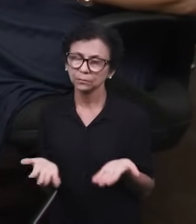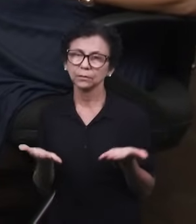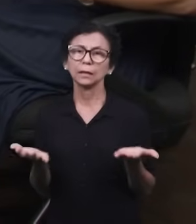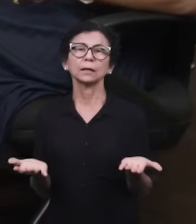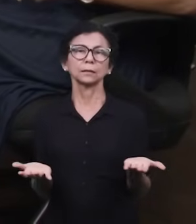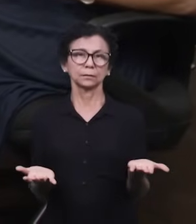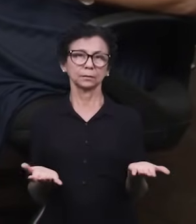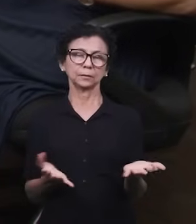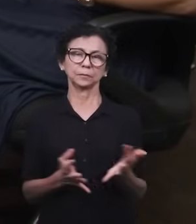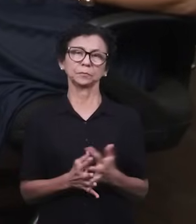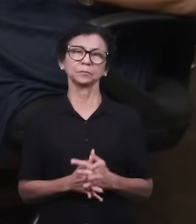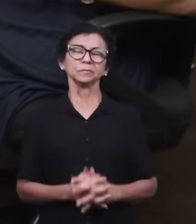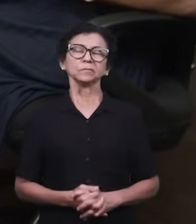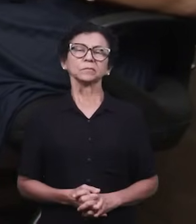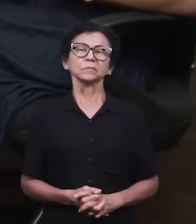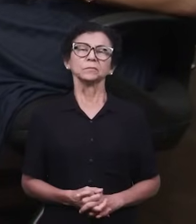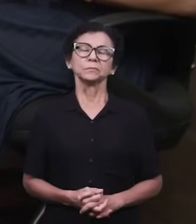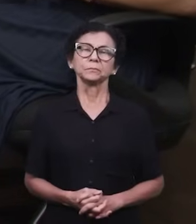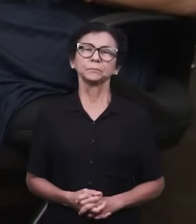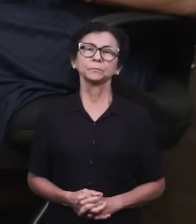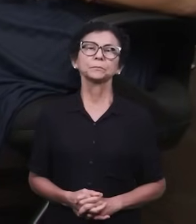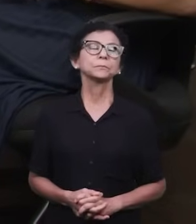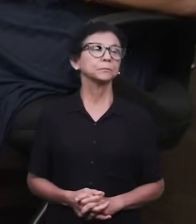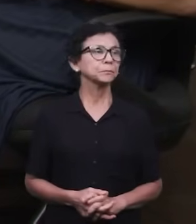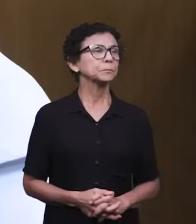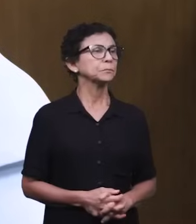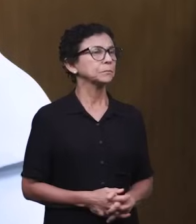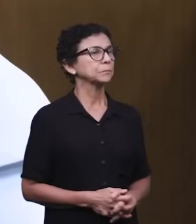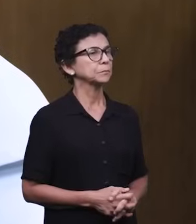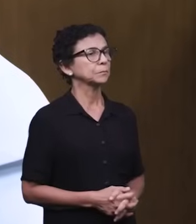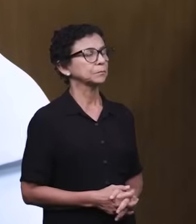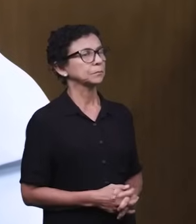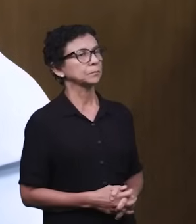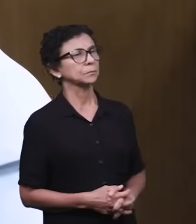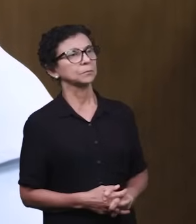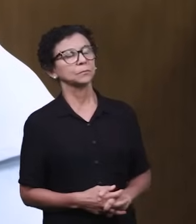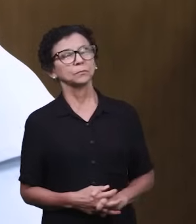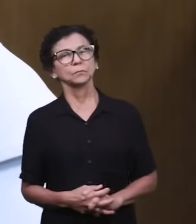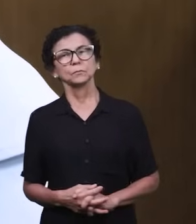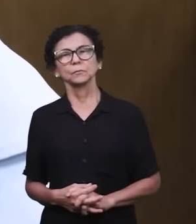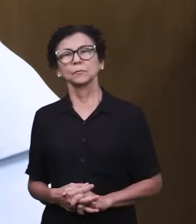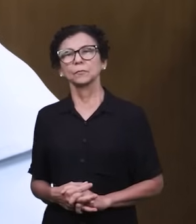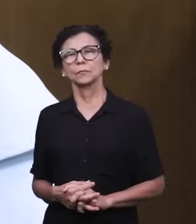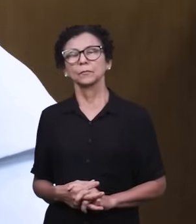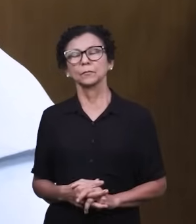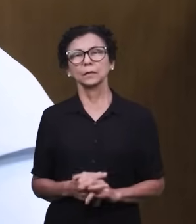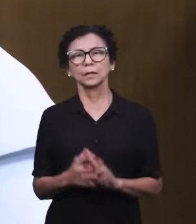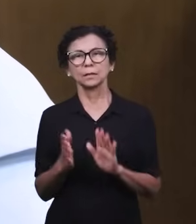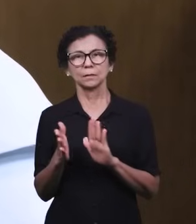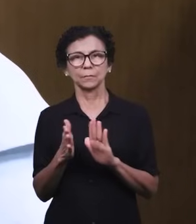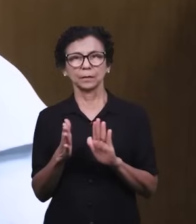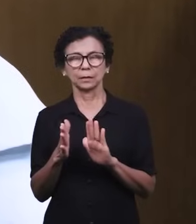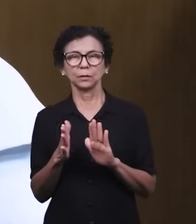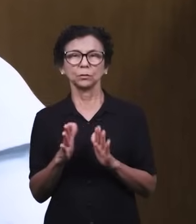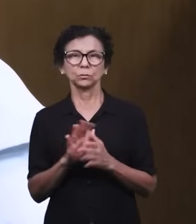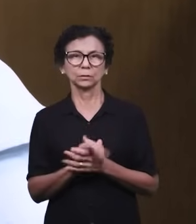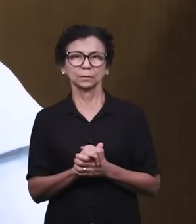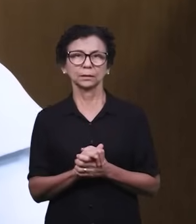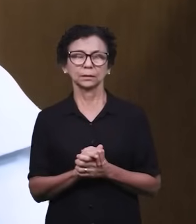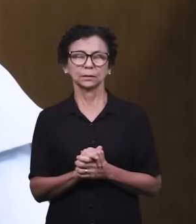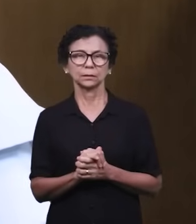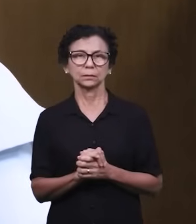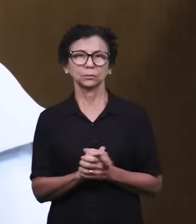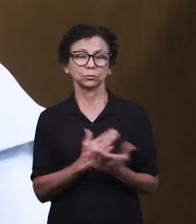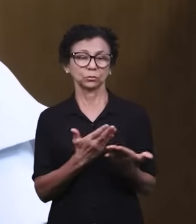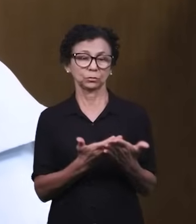mais presente nesse universo, né, das crianças dentro de casa. Eu tenho uma outra que